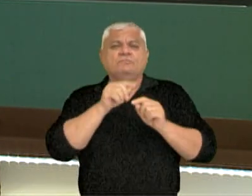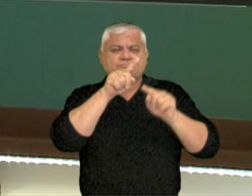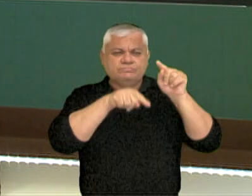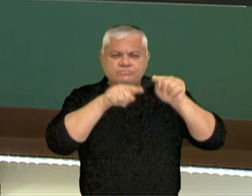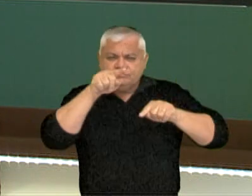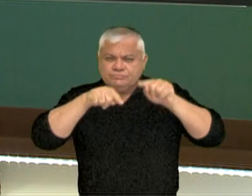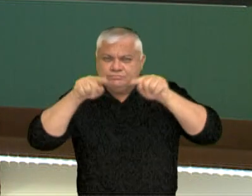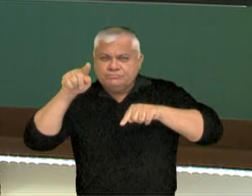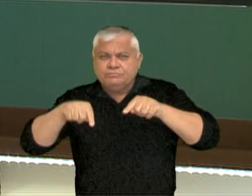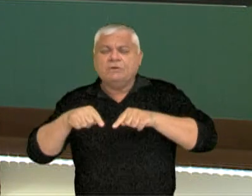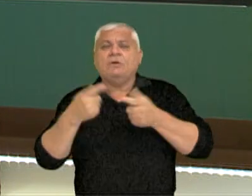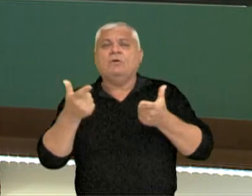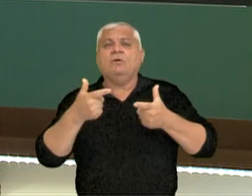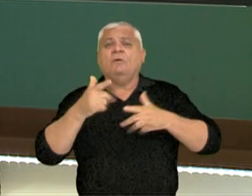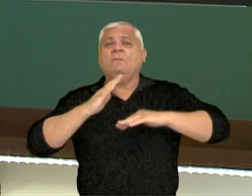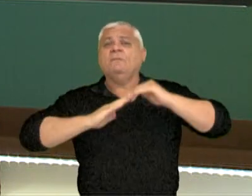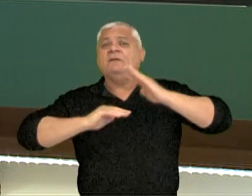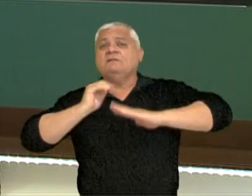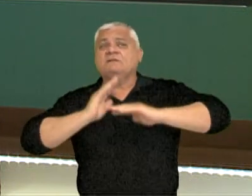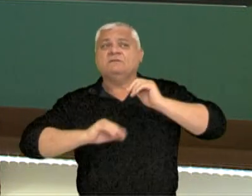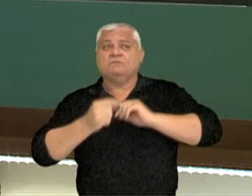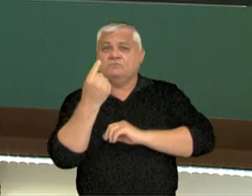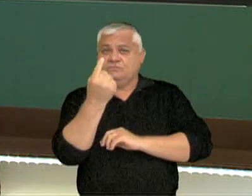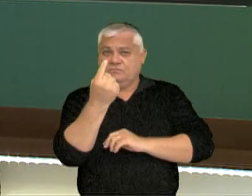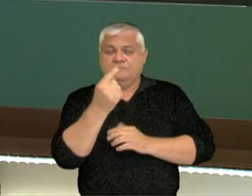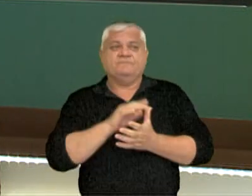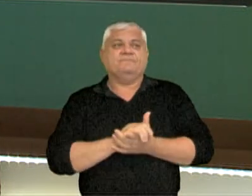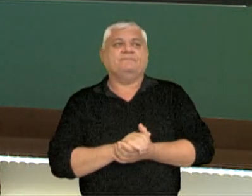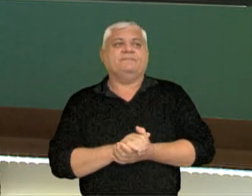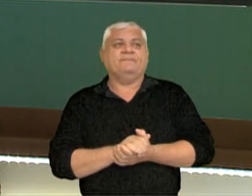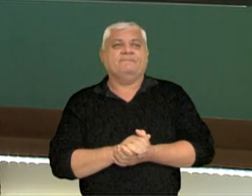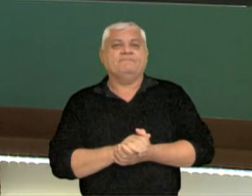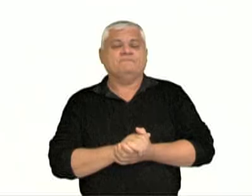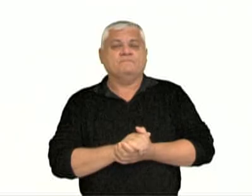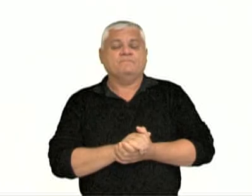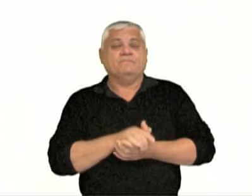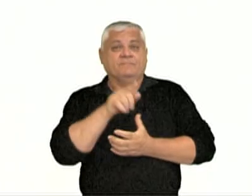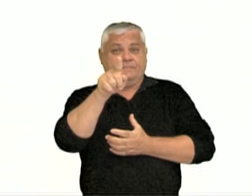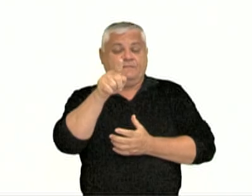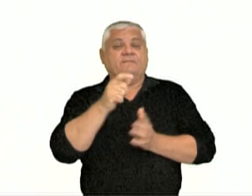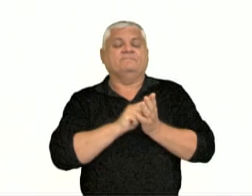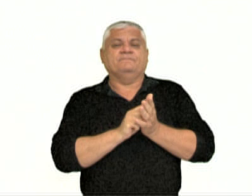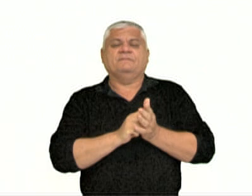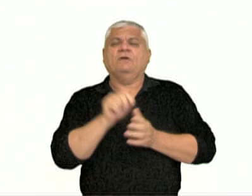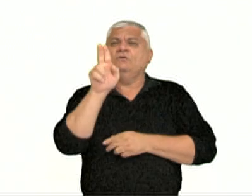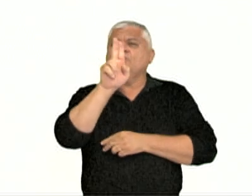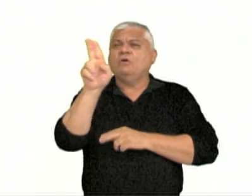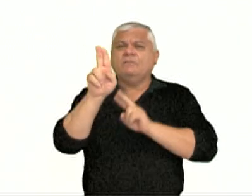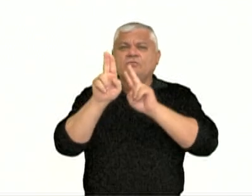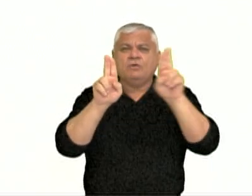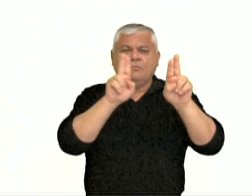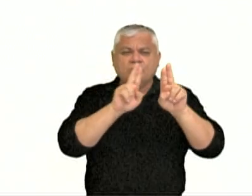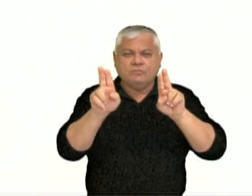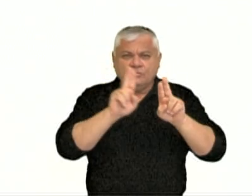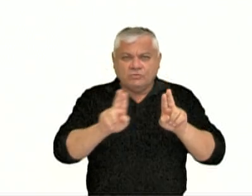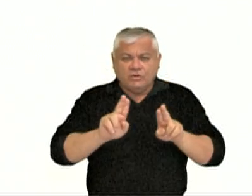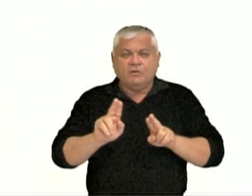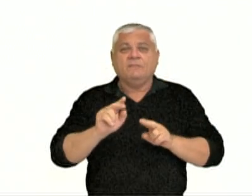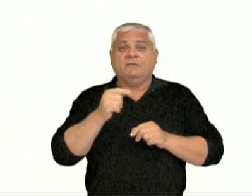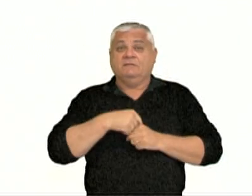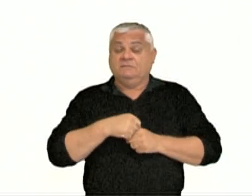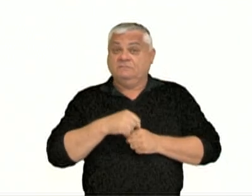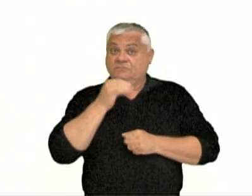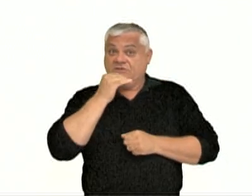analisar o Praticando 1. Veja, escreva os nomes dos participantes em